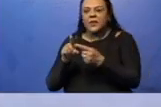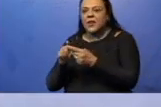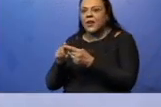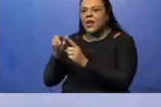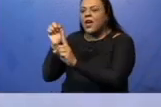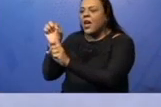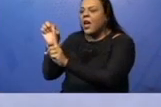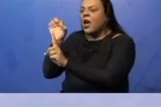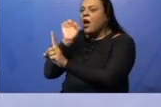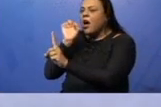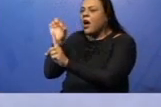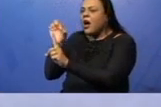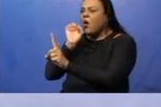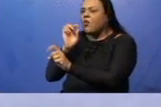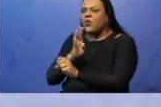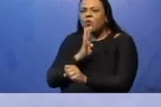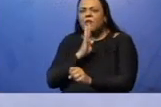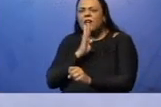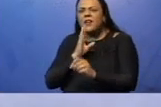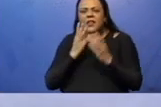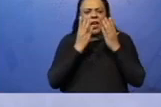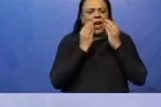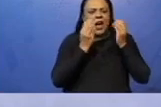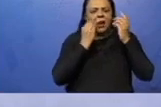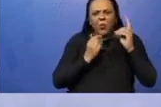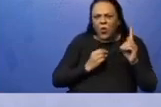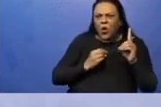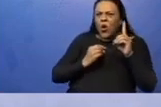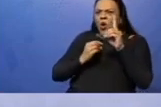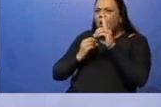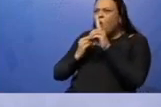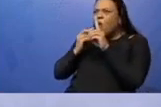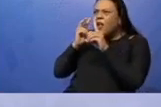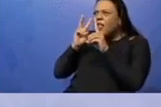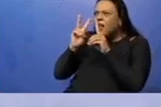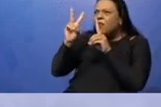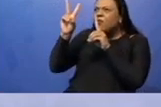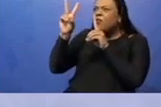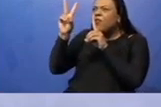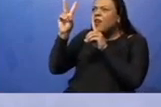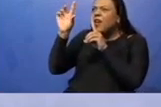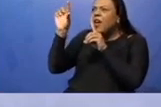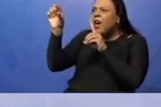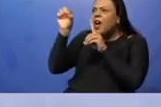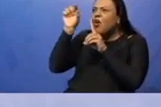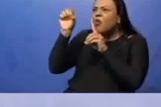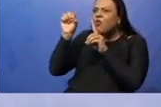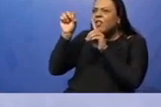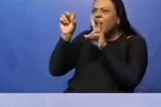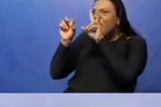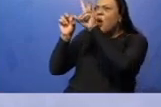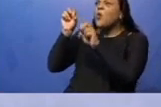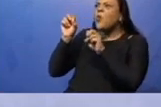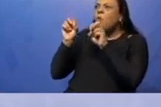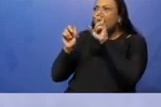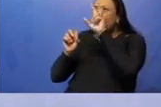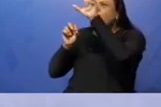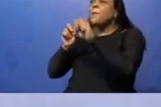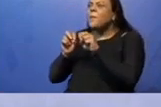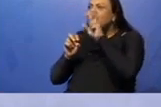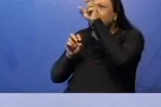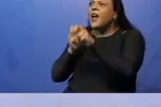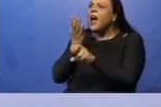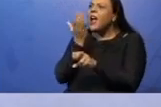que a raposa, ela vê as uvas, e aí a raposa vai lá e tenta pular, ela tenta pegar aquelas uvas e ela salta,